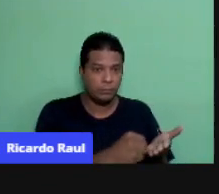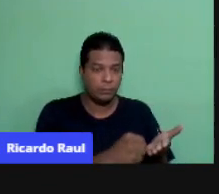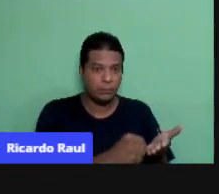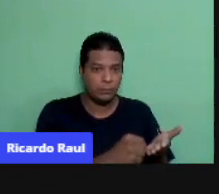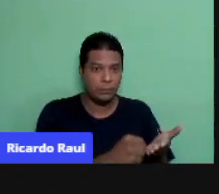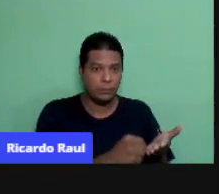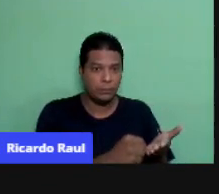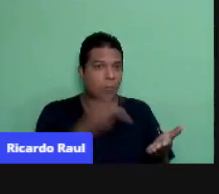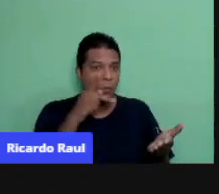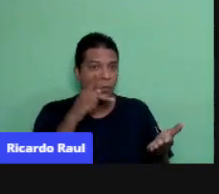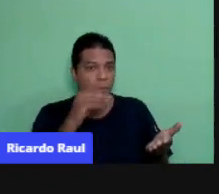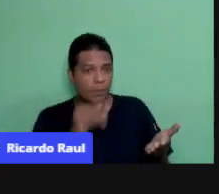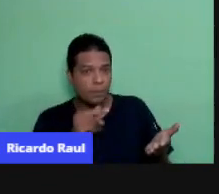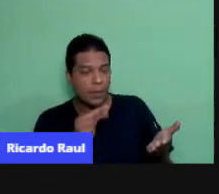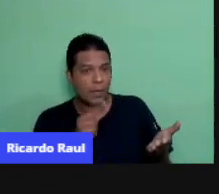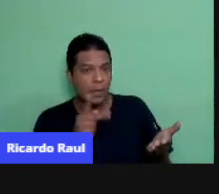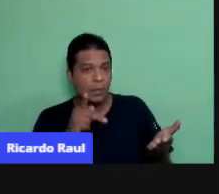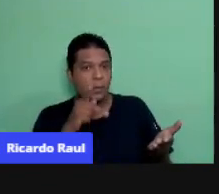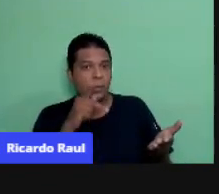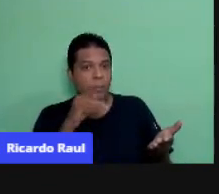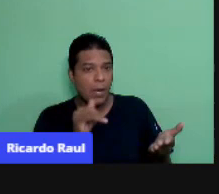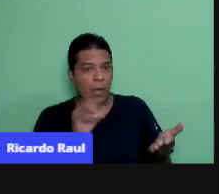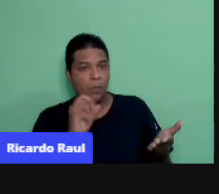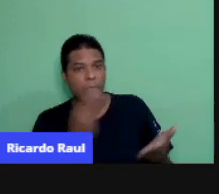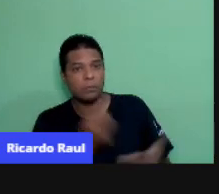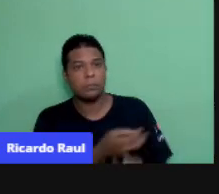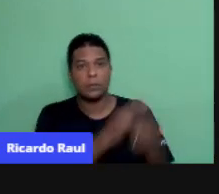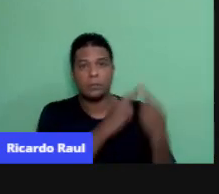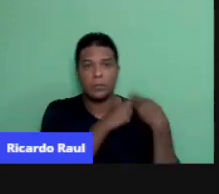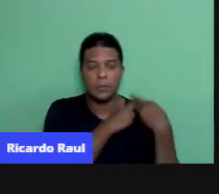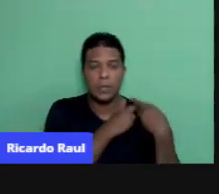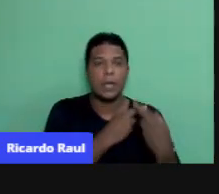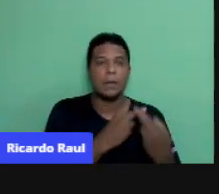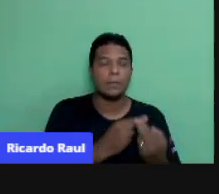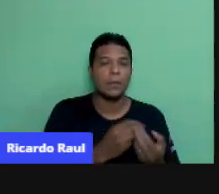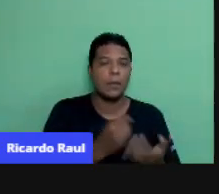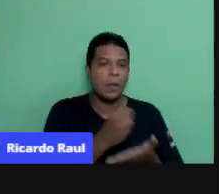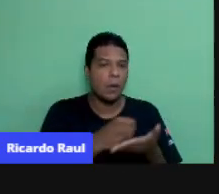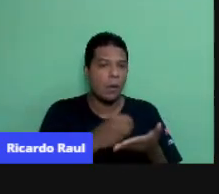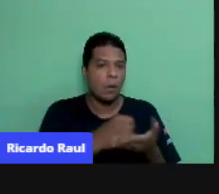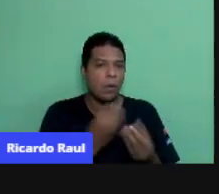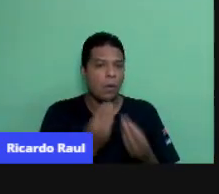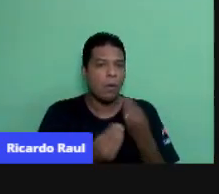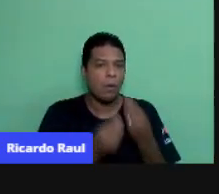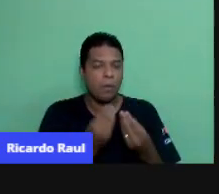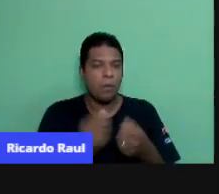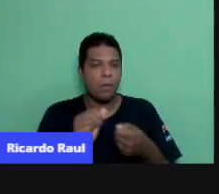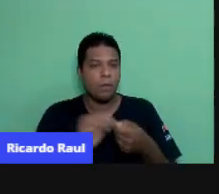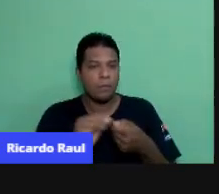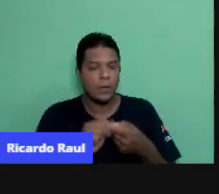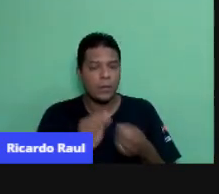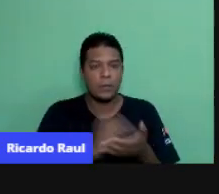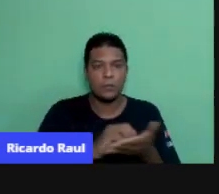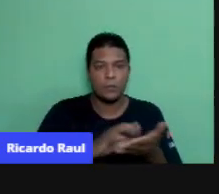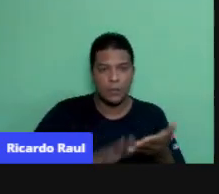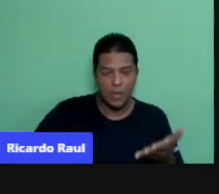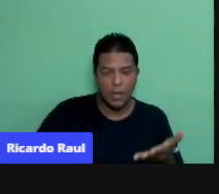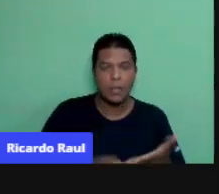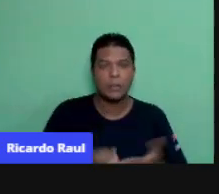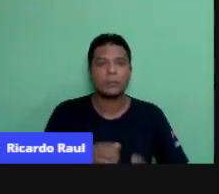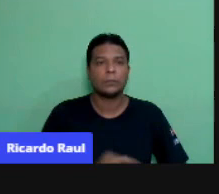possam relatar como foi essa atividade realizada, tá? Fora o feedback que eles fazem